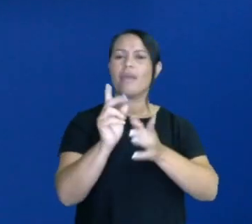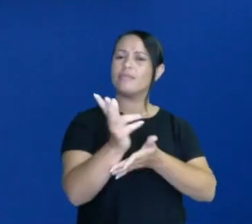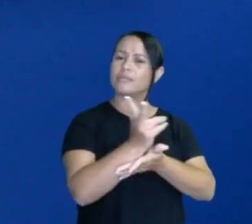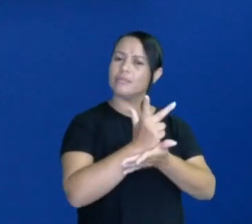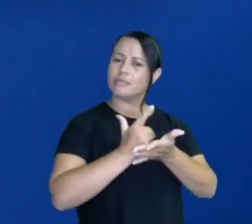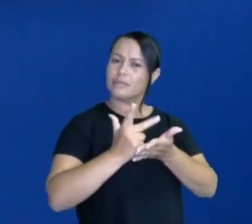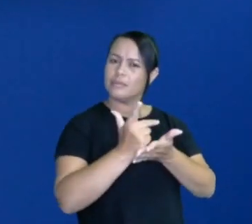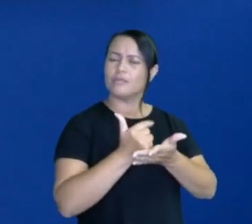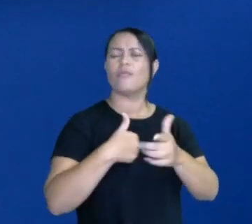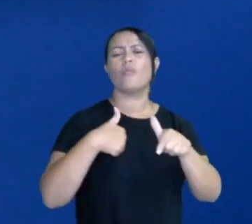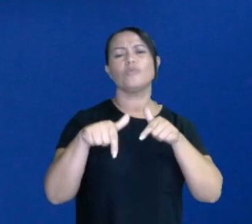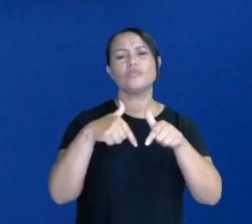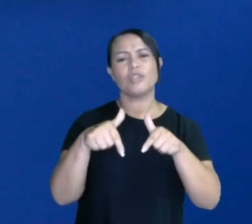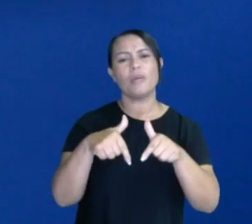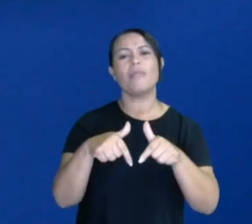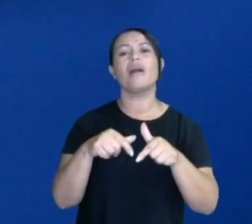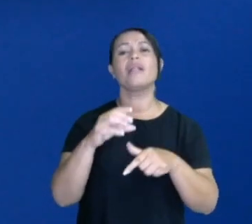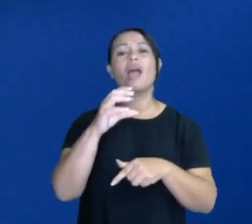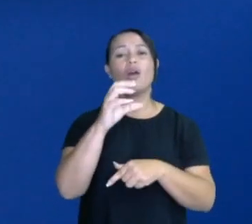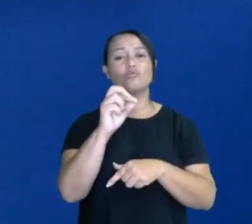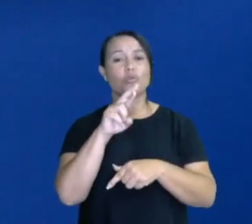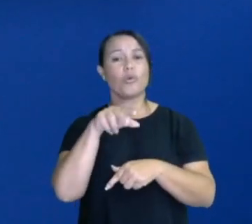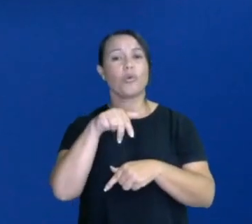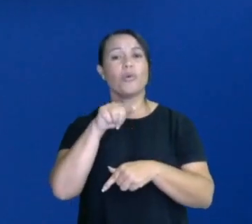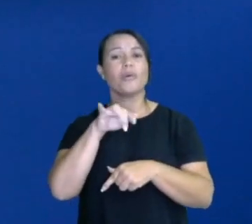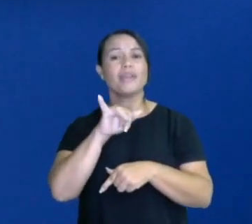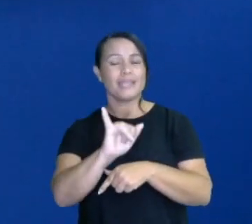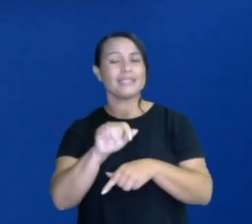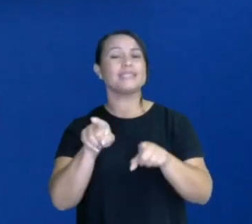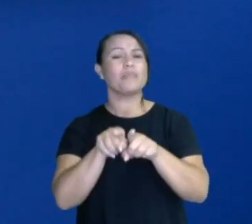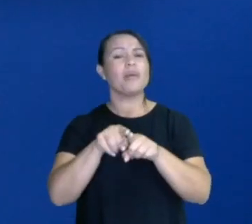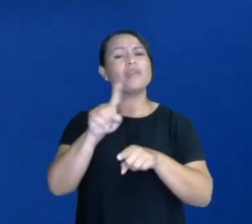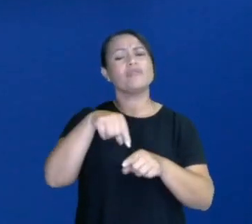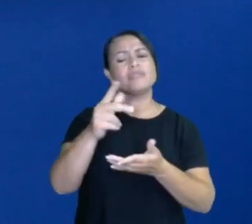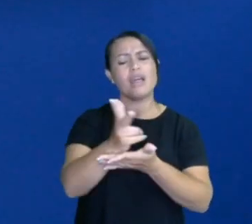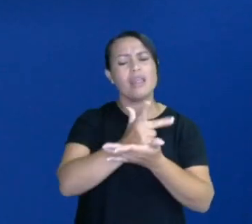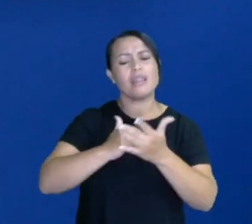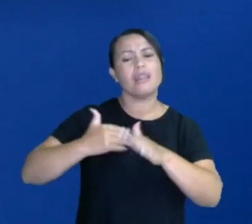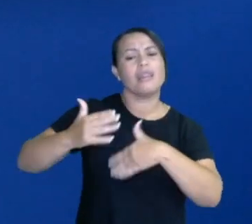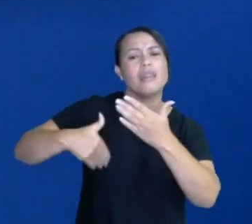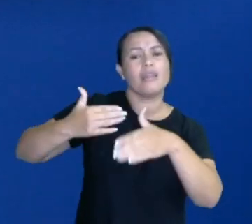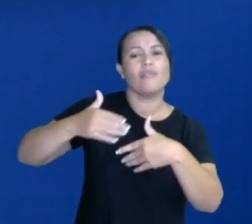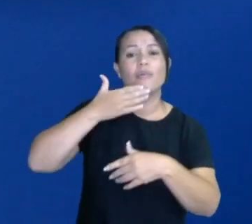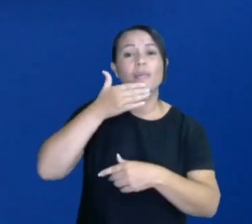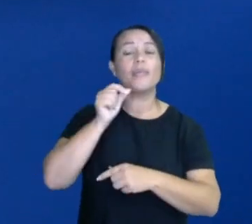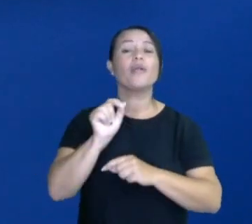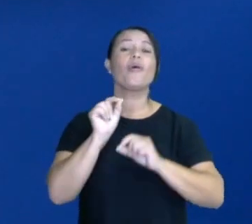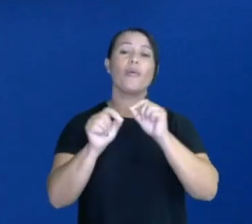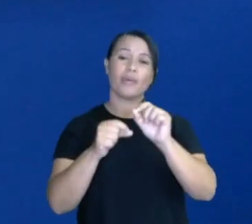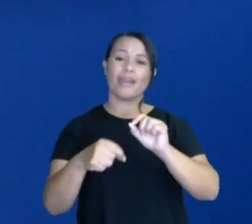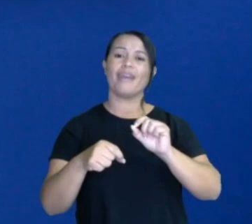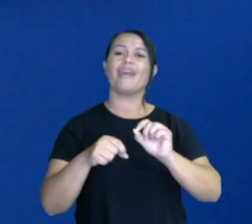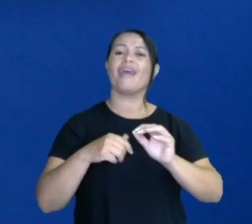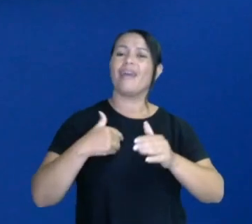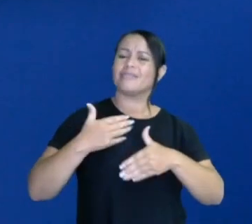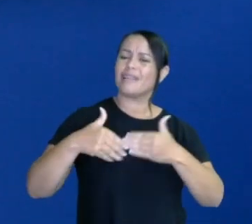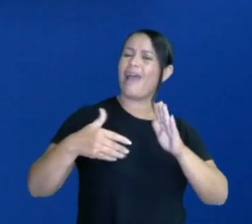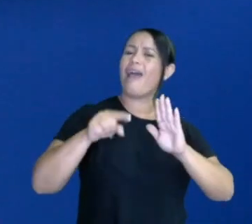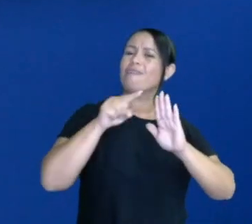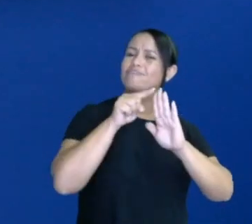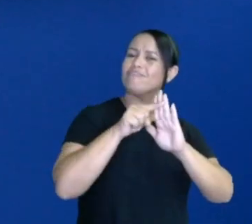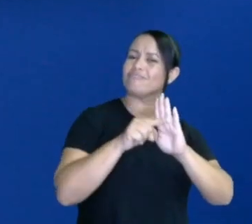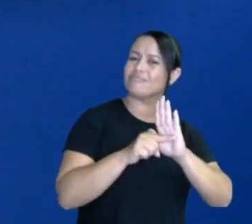certo? Vamos trabalhar esses croquis, esses desenhos para que vocês desenvolvam melhor essa etapa da aprendizagem,